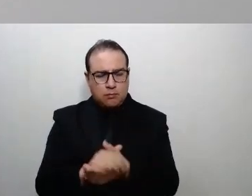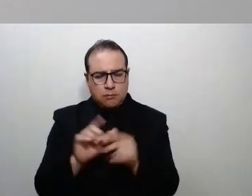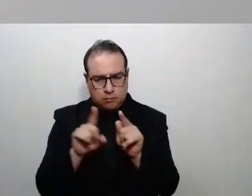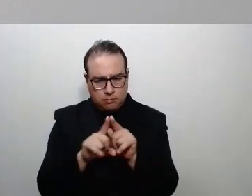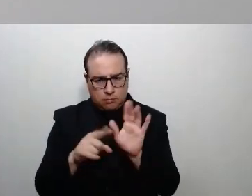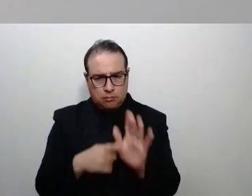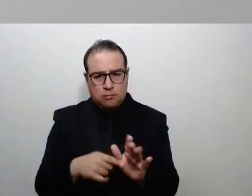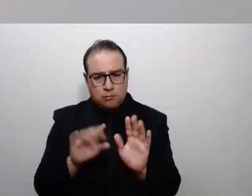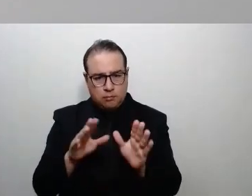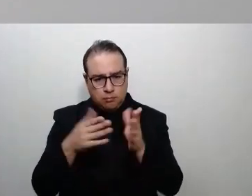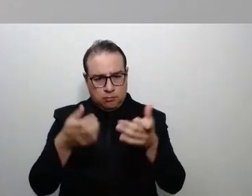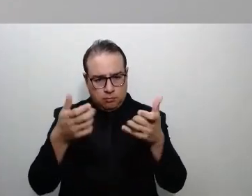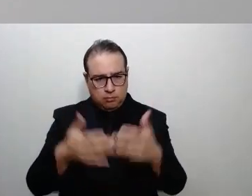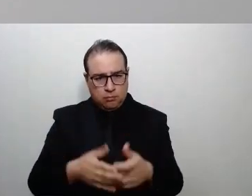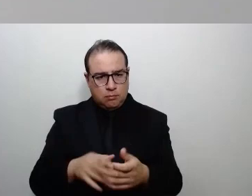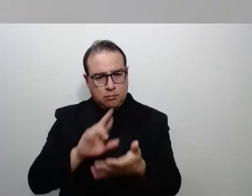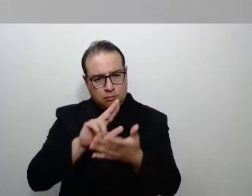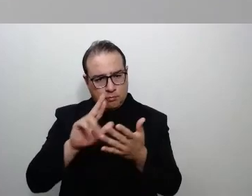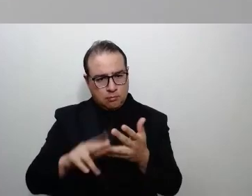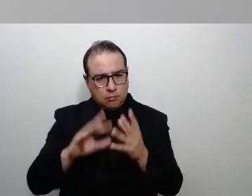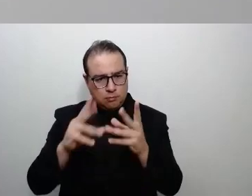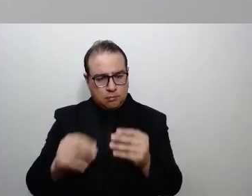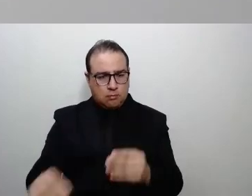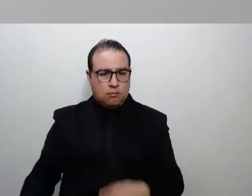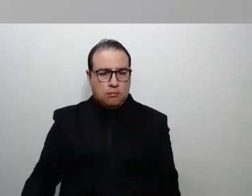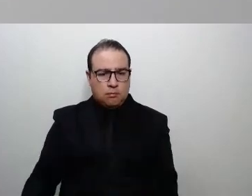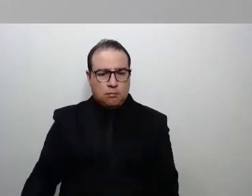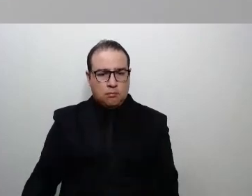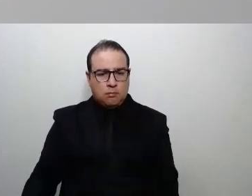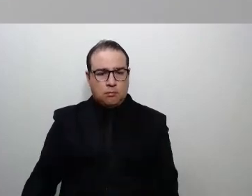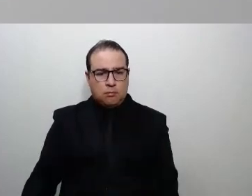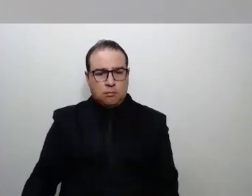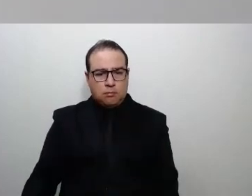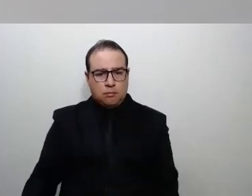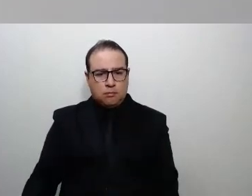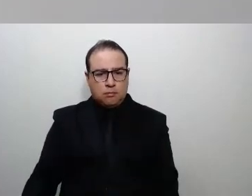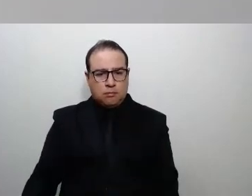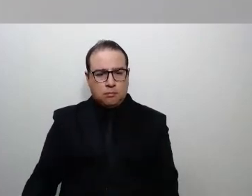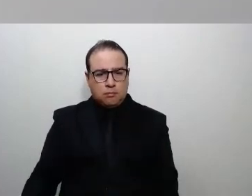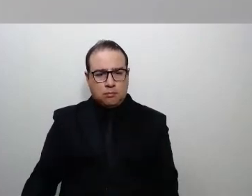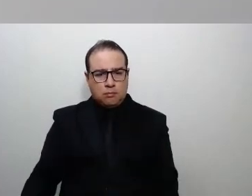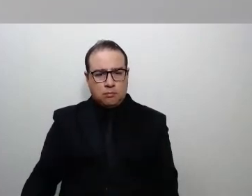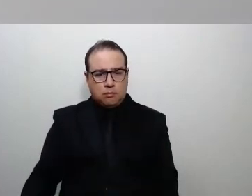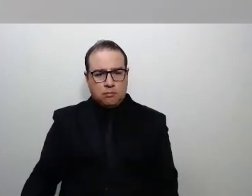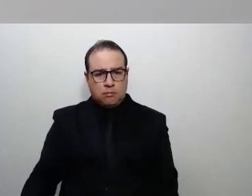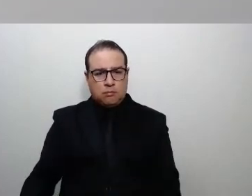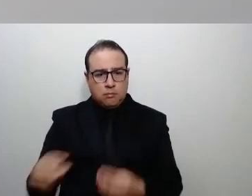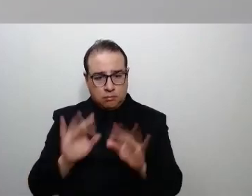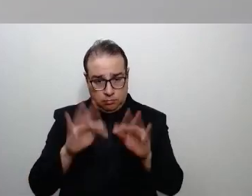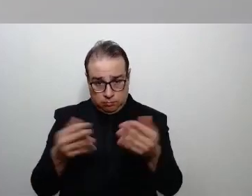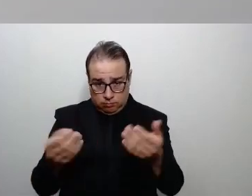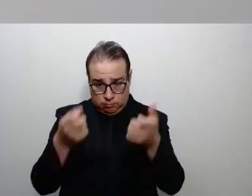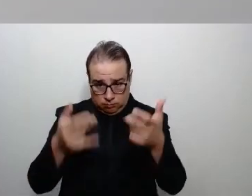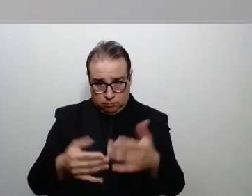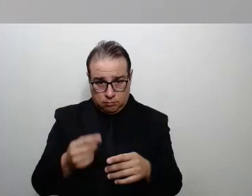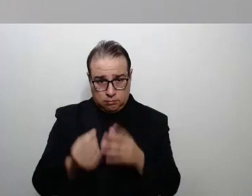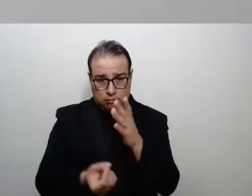aos aspectos disciplinares para isso e finalizando aqui nós estamos tentando criar